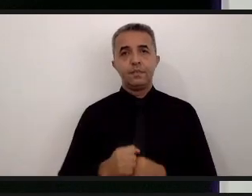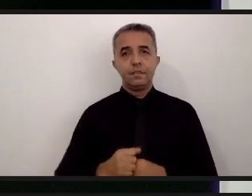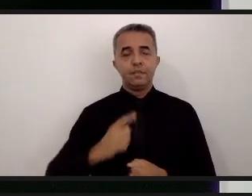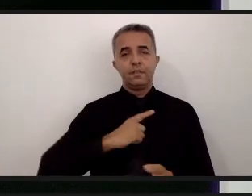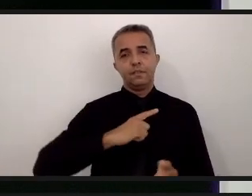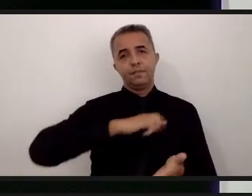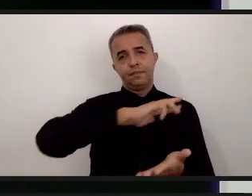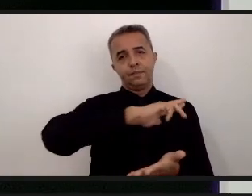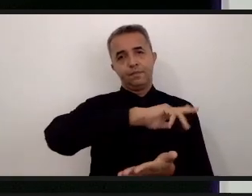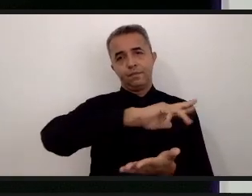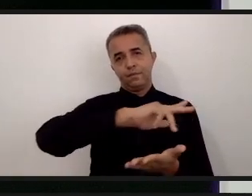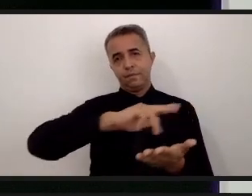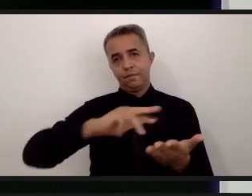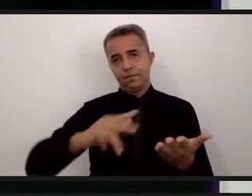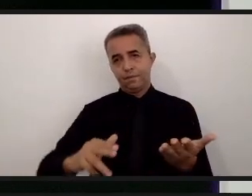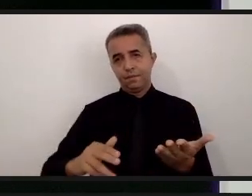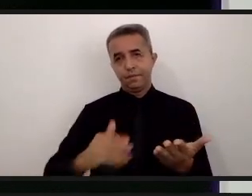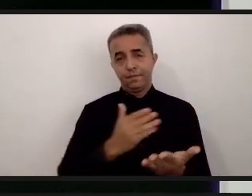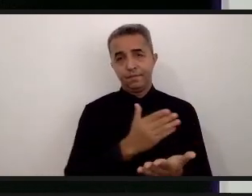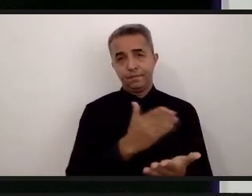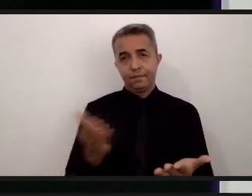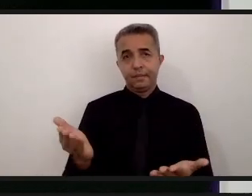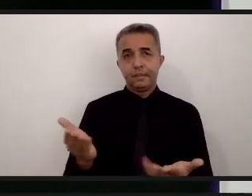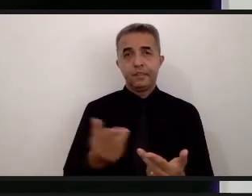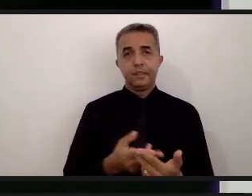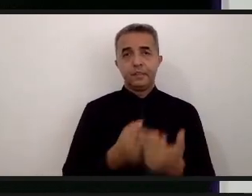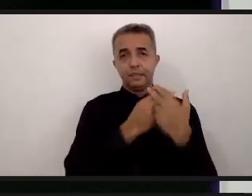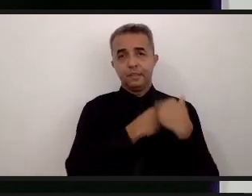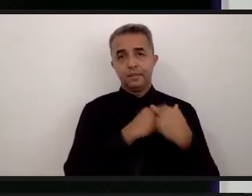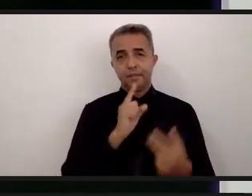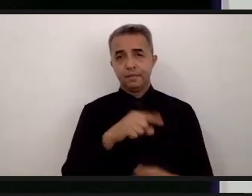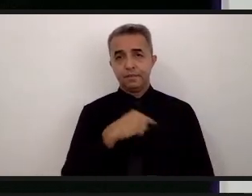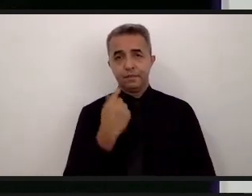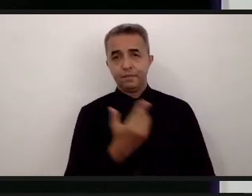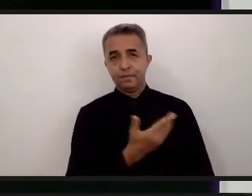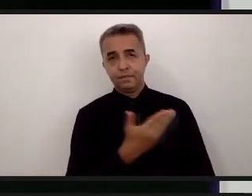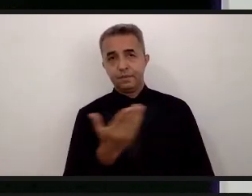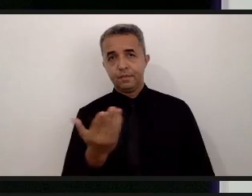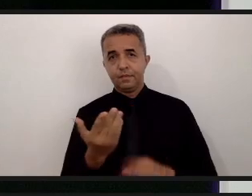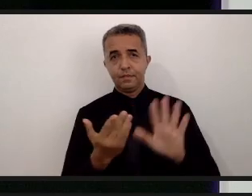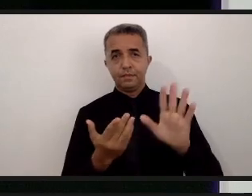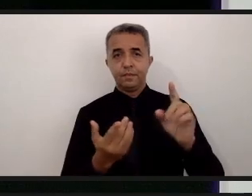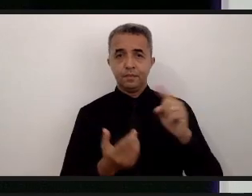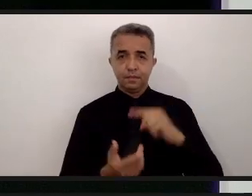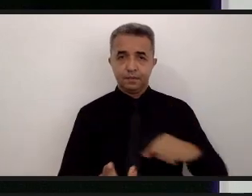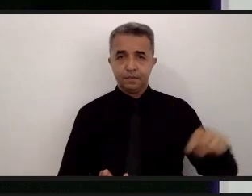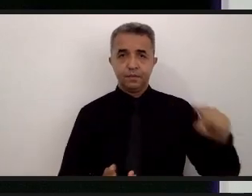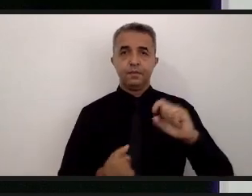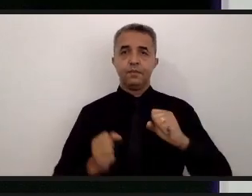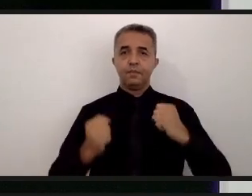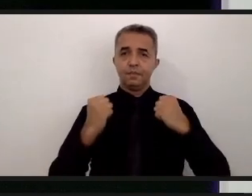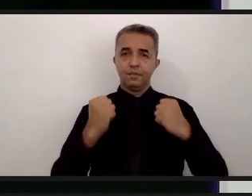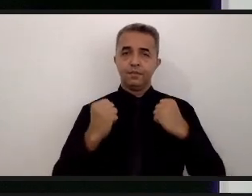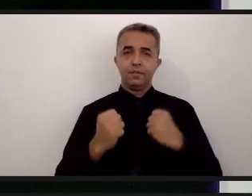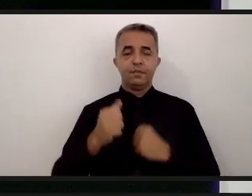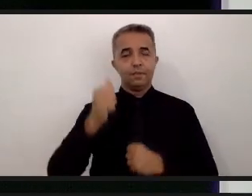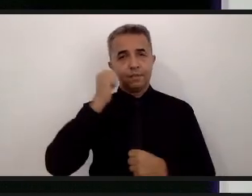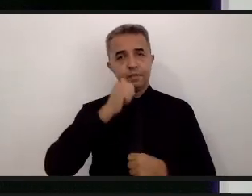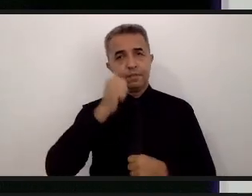muitas coisas que caem sobre os nossos ombros, mas somos guerreiras, somos mulheres,